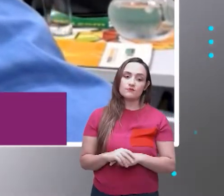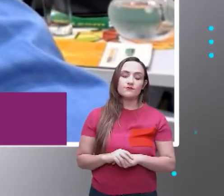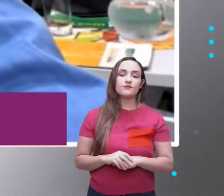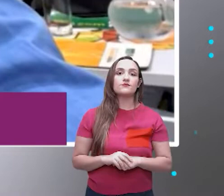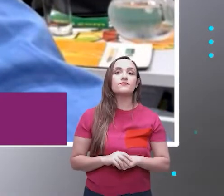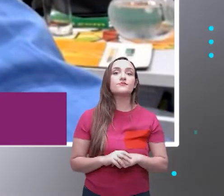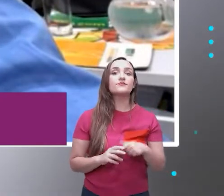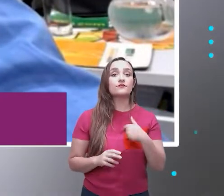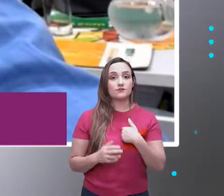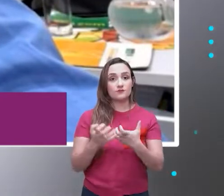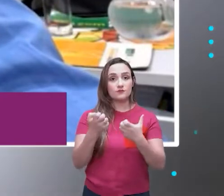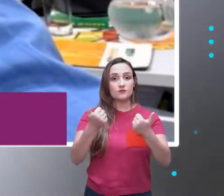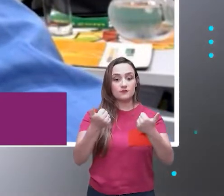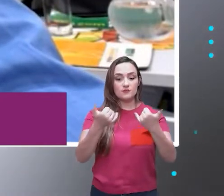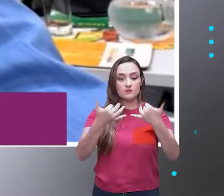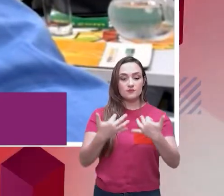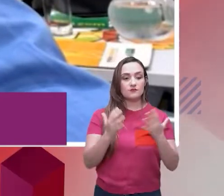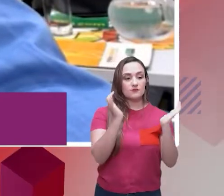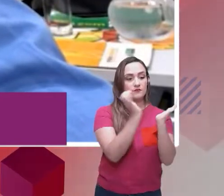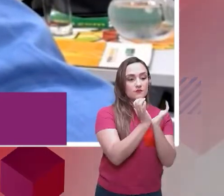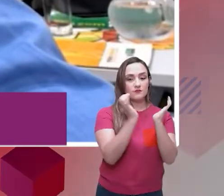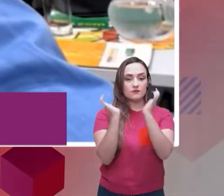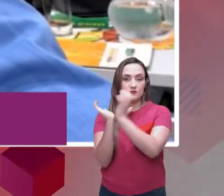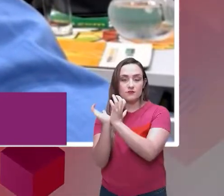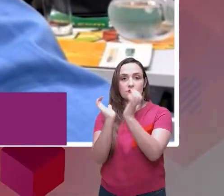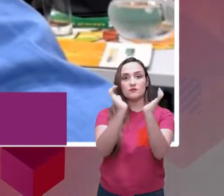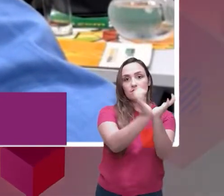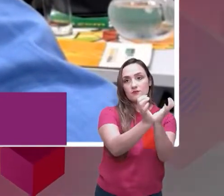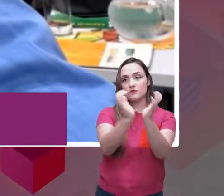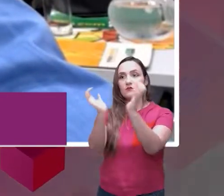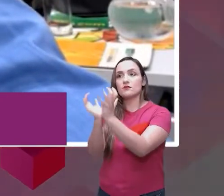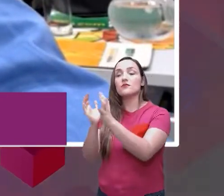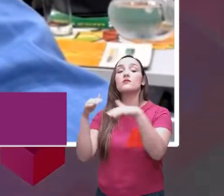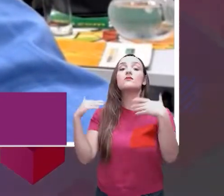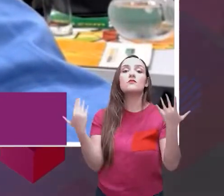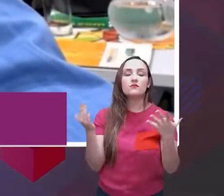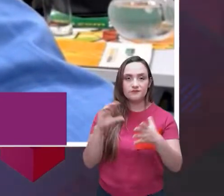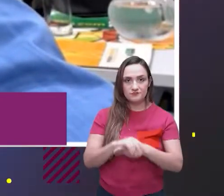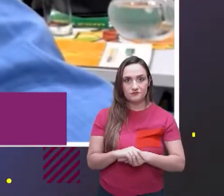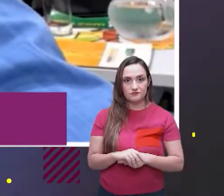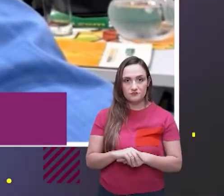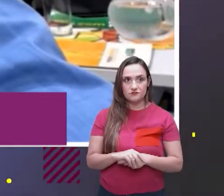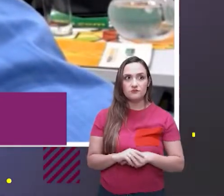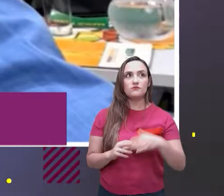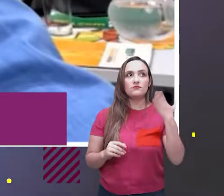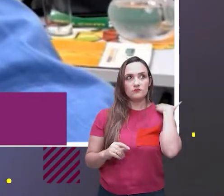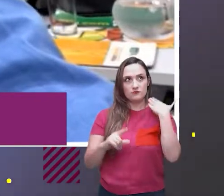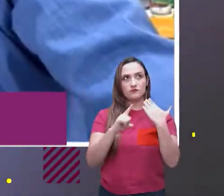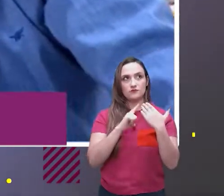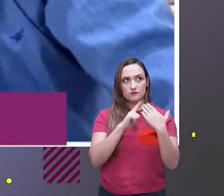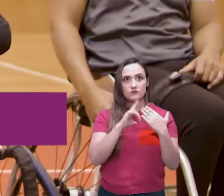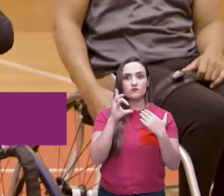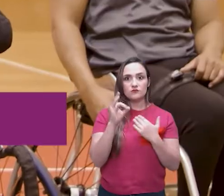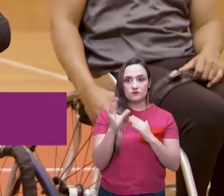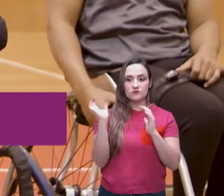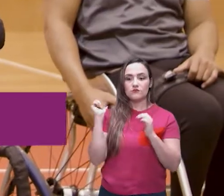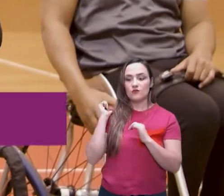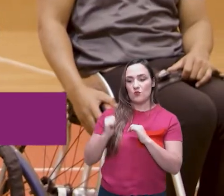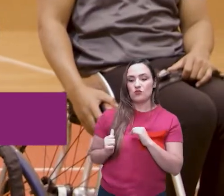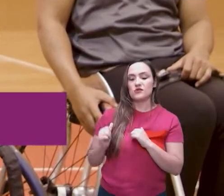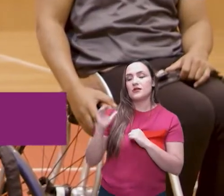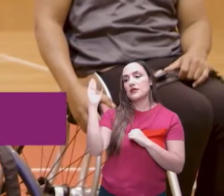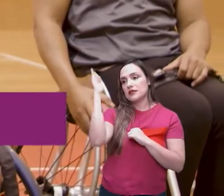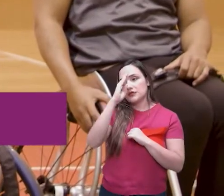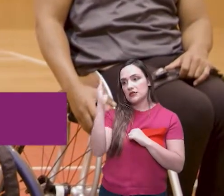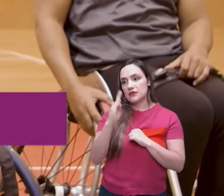falar um pouquinho sobre essa questão das categorias. Sim, com certeza. No, Nós tínhamos a Bolsa Atleta